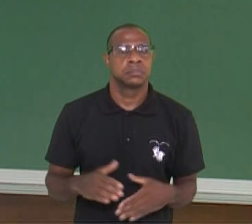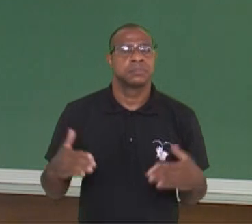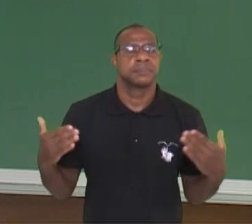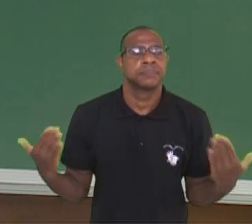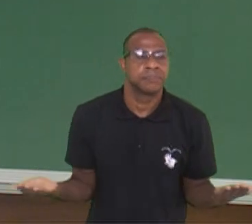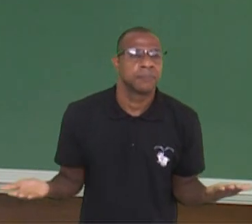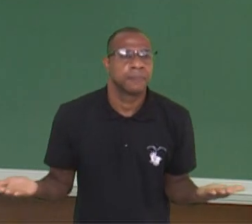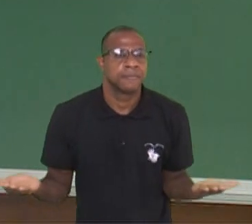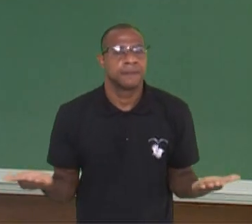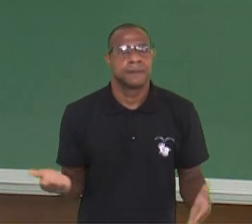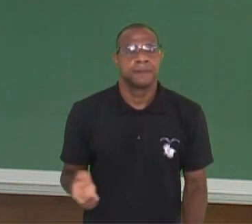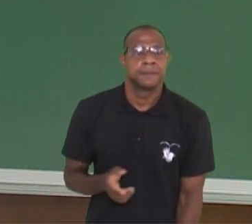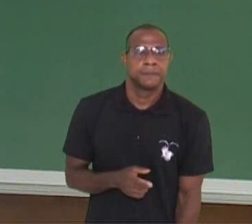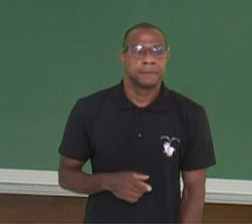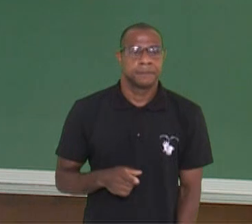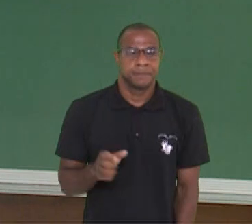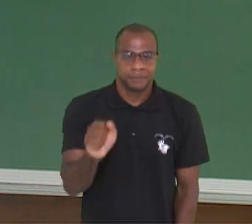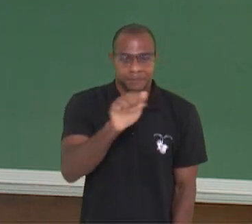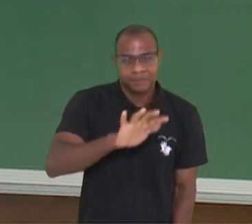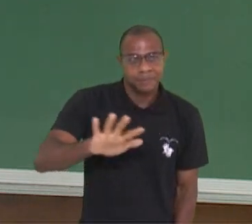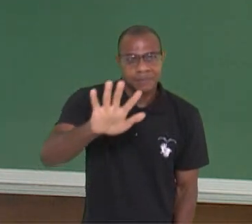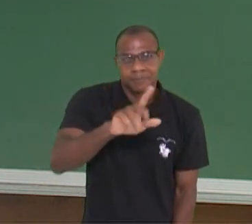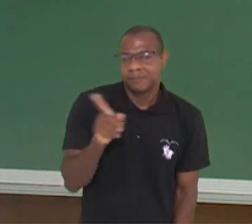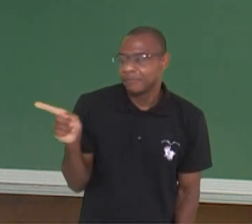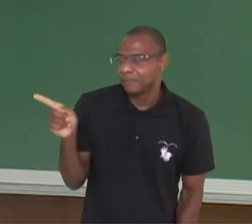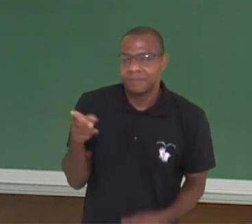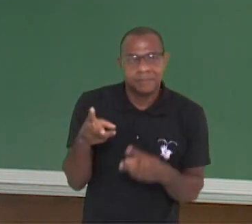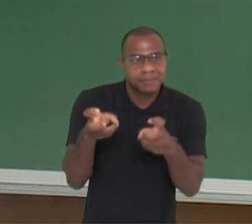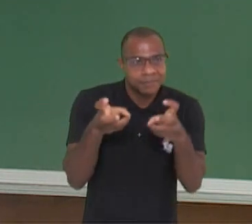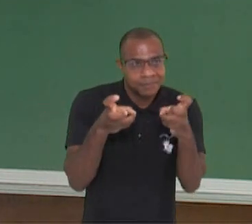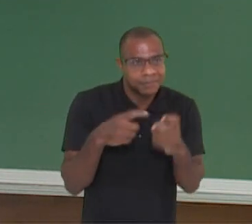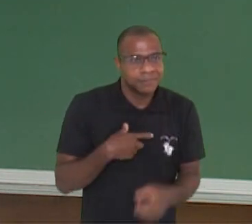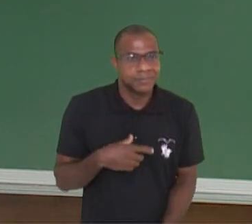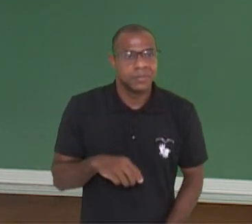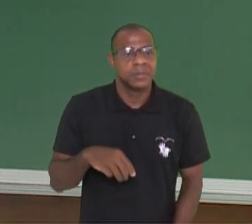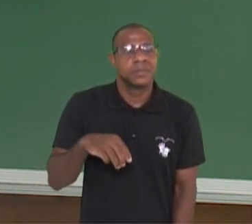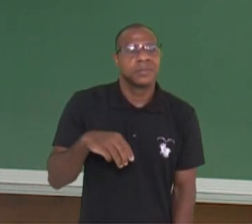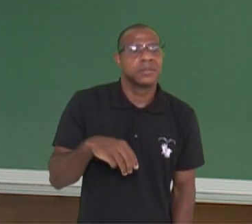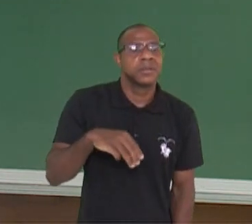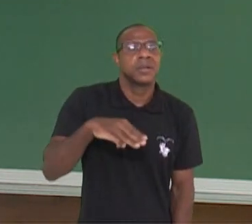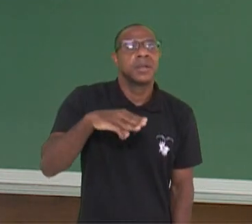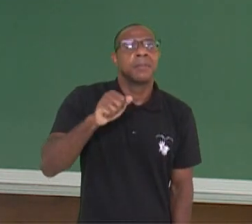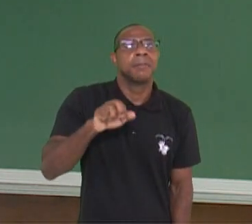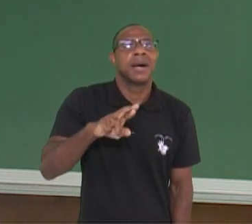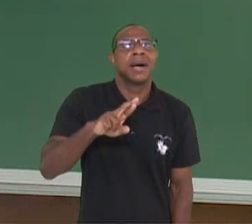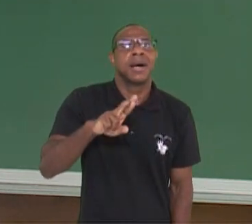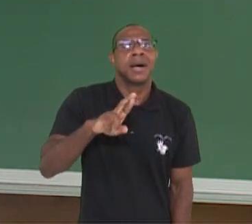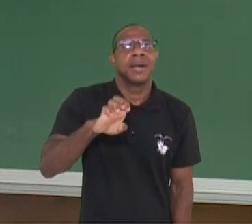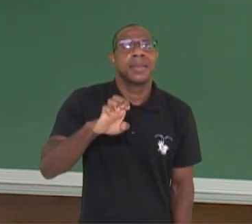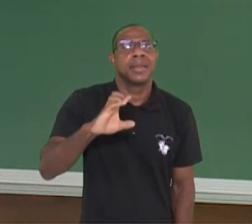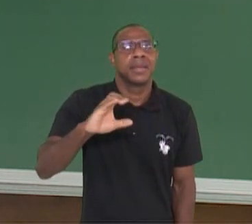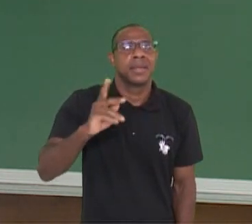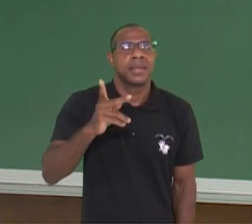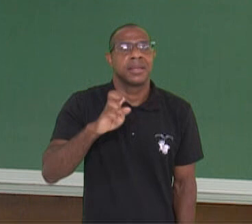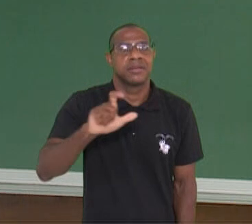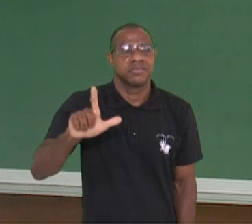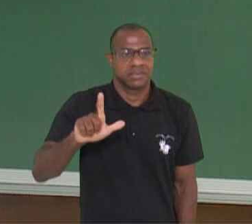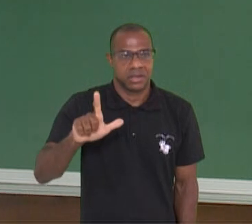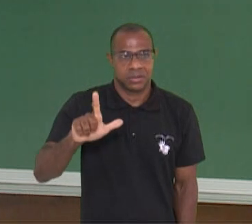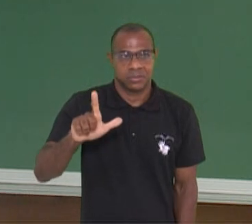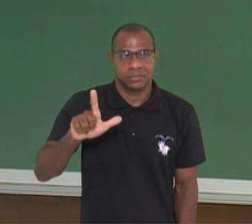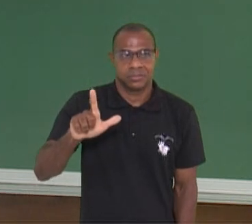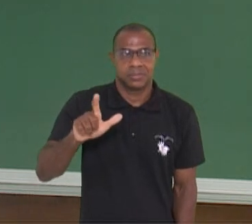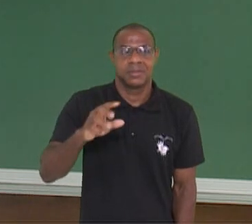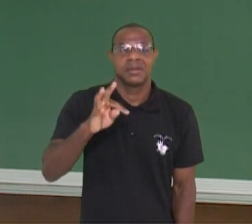Então aqui nessa imagem você vai perceber que tem o Marechal Deodoro da Fonseca entregando a bandeira do Brasil para a